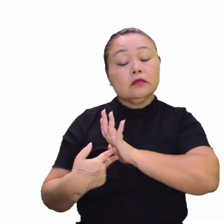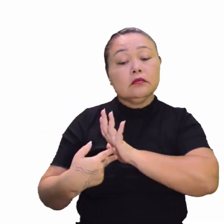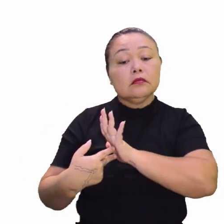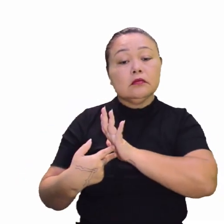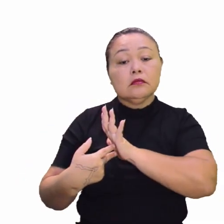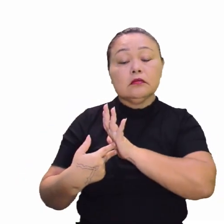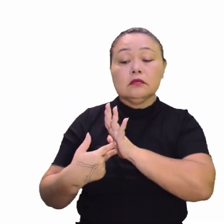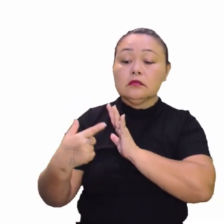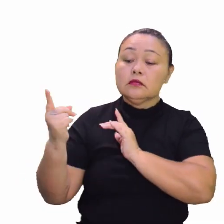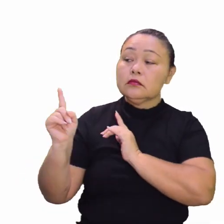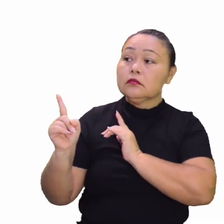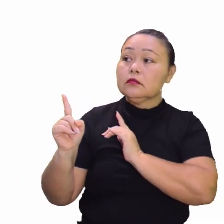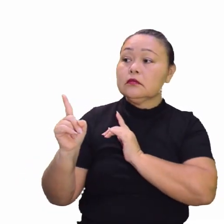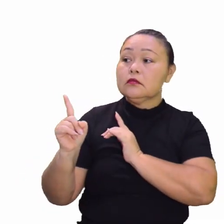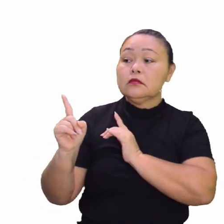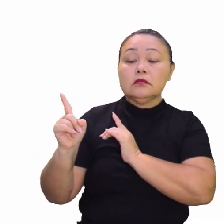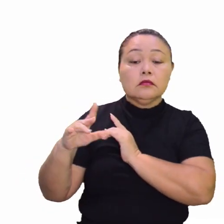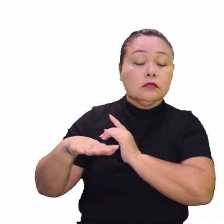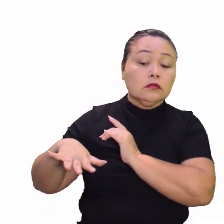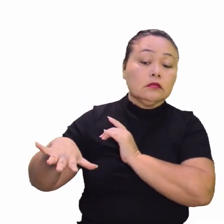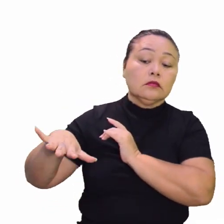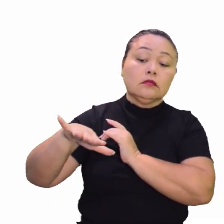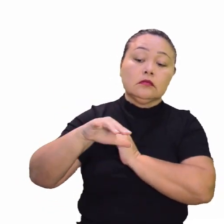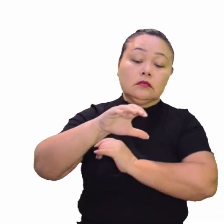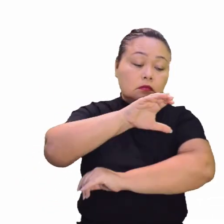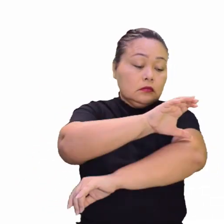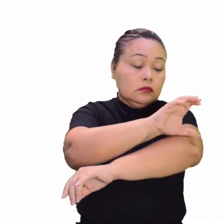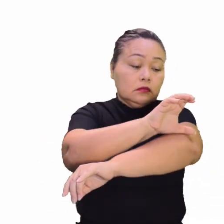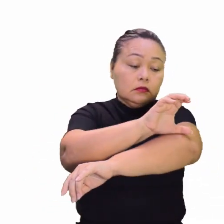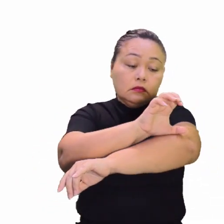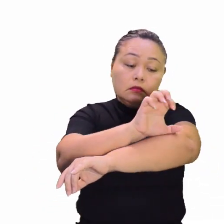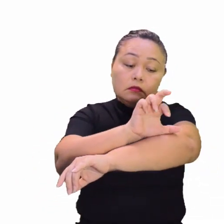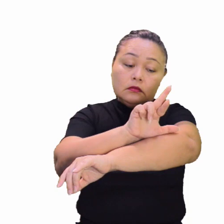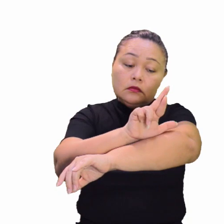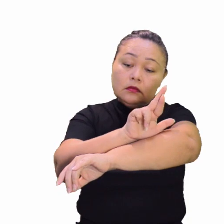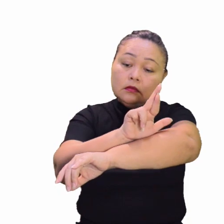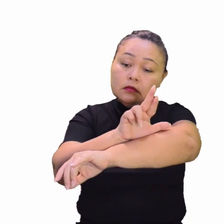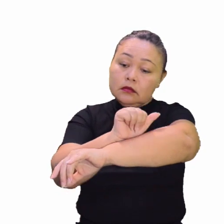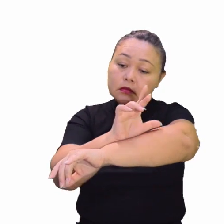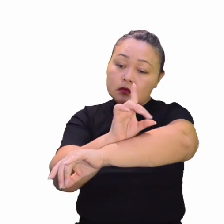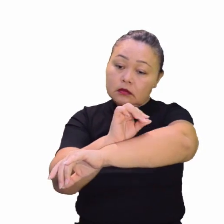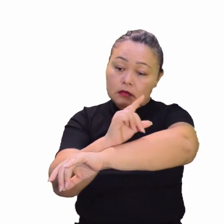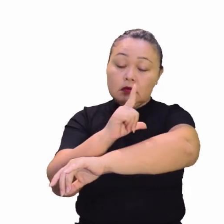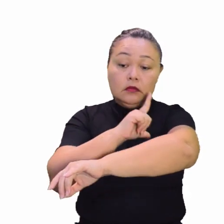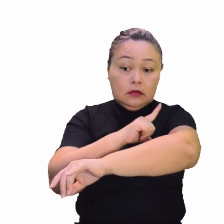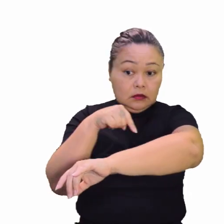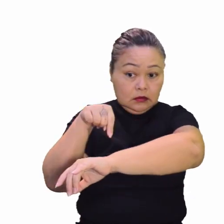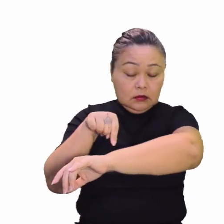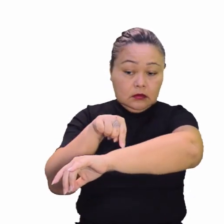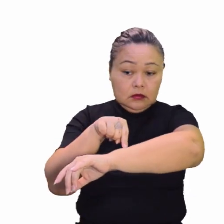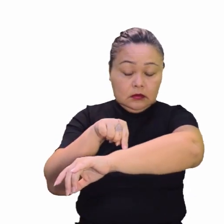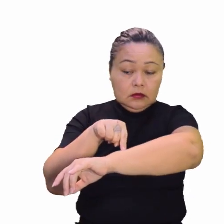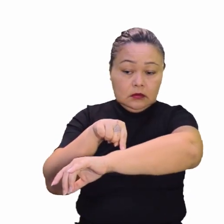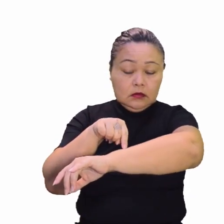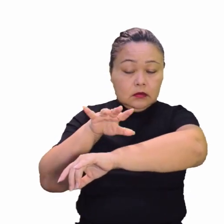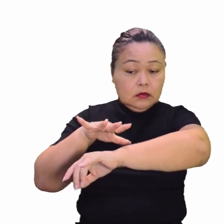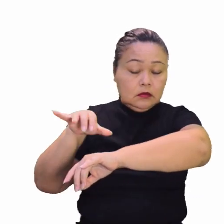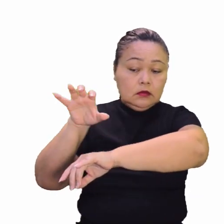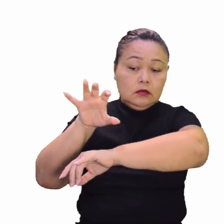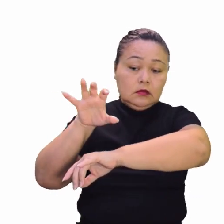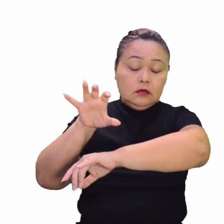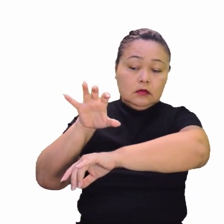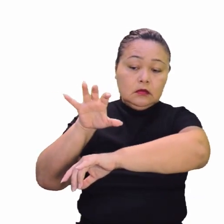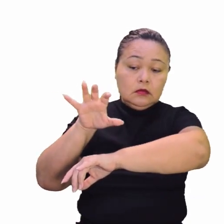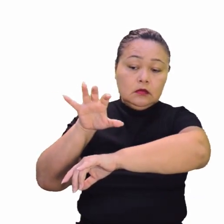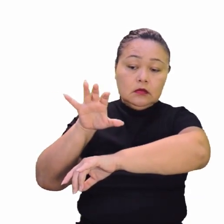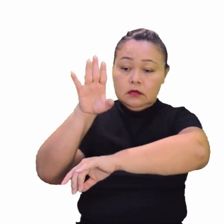quê? Isso quer dizer que este cerrado que vem ali da